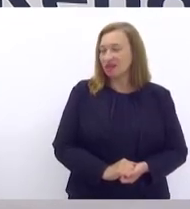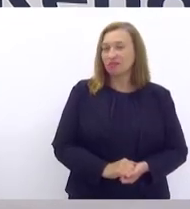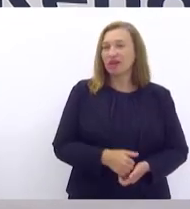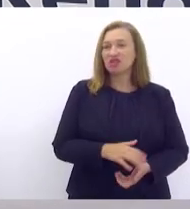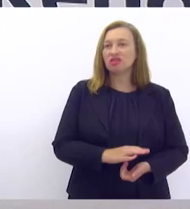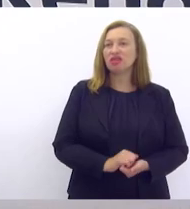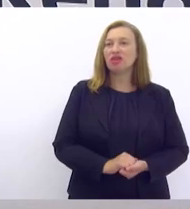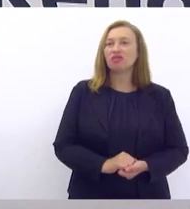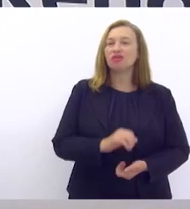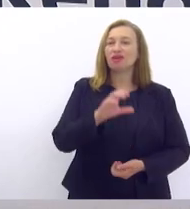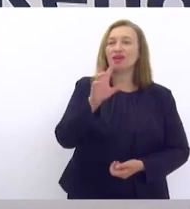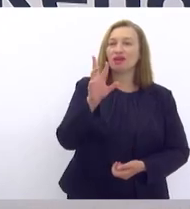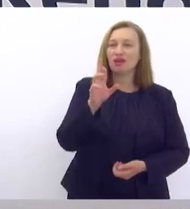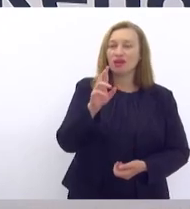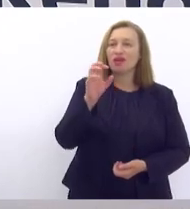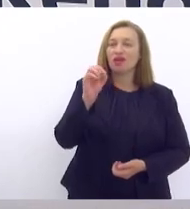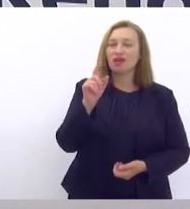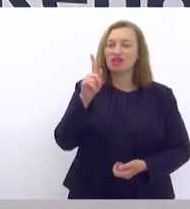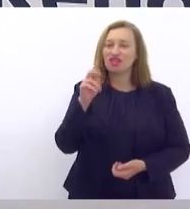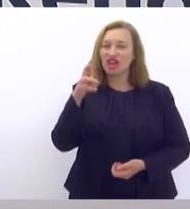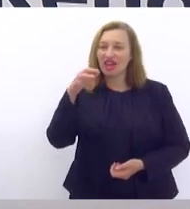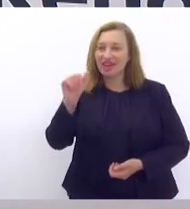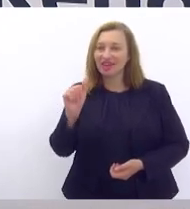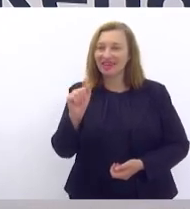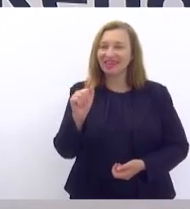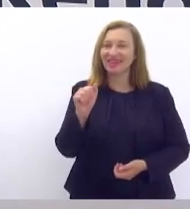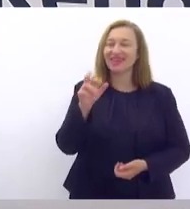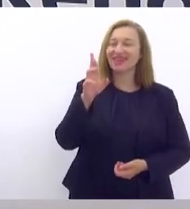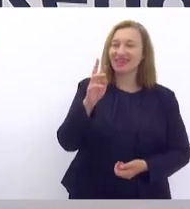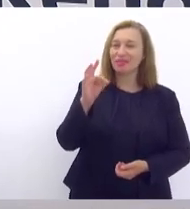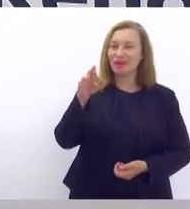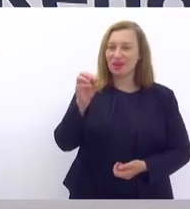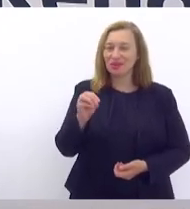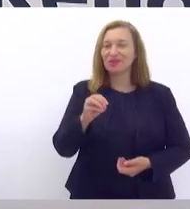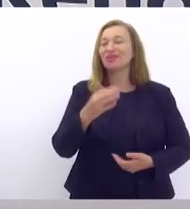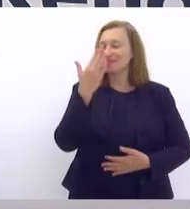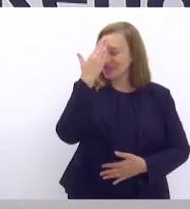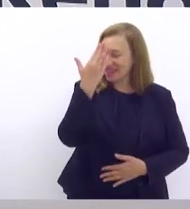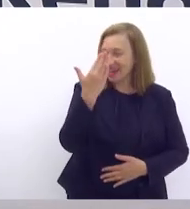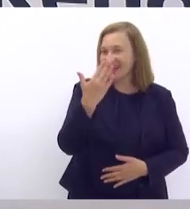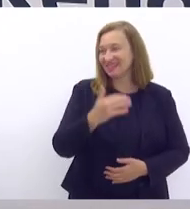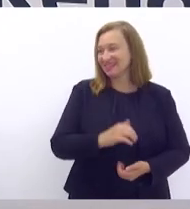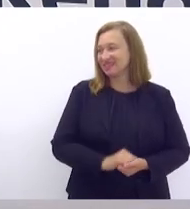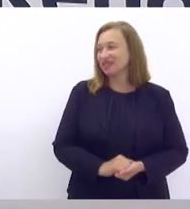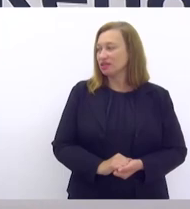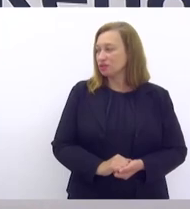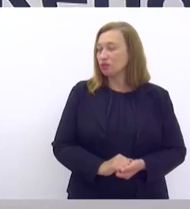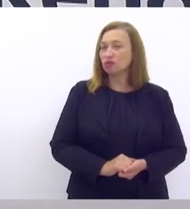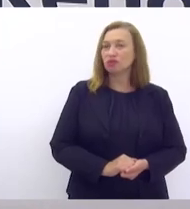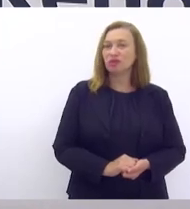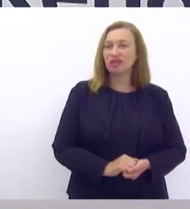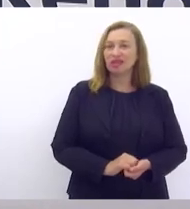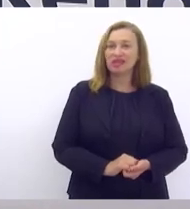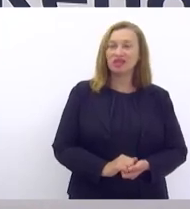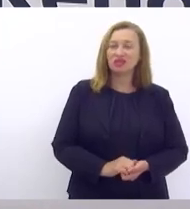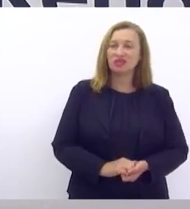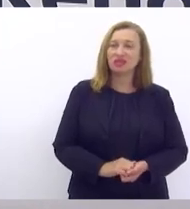Rogéria Ribeiro Apolinário. Obrigado, querida. Representando. Obrigado, querida, viu? Deus te abençoe muito.